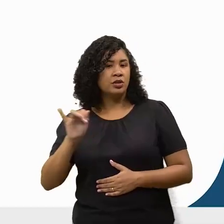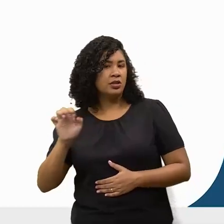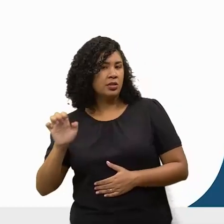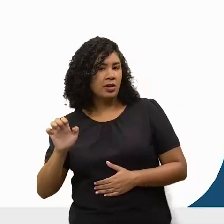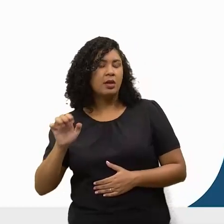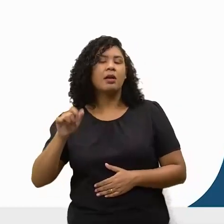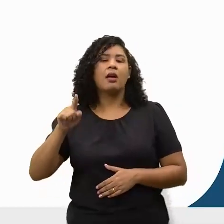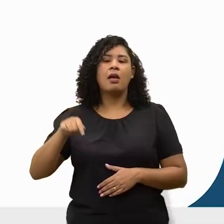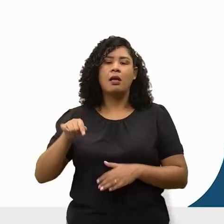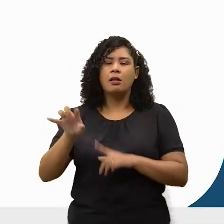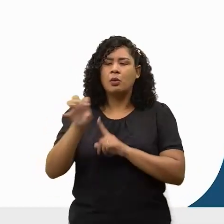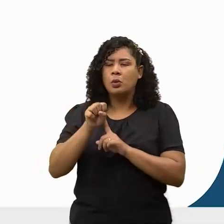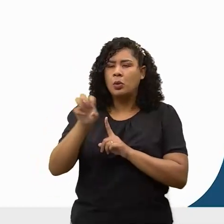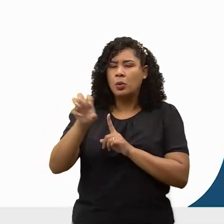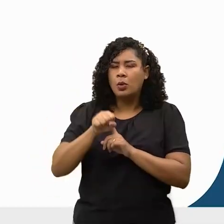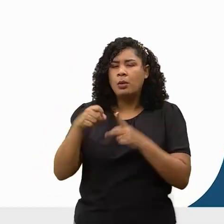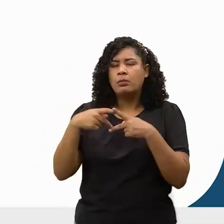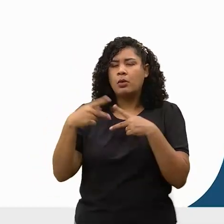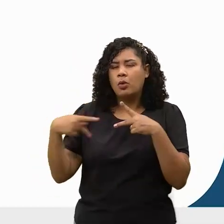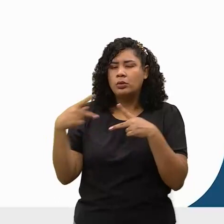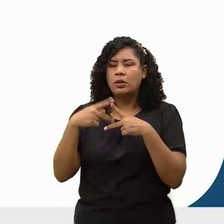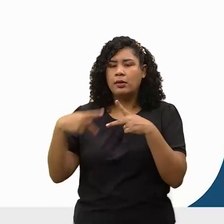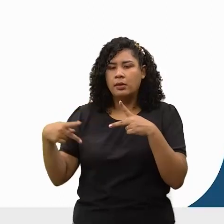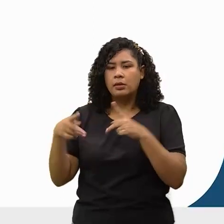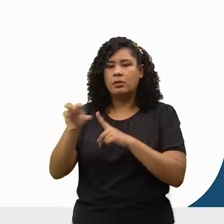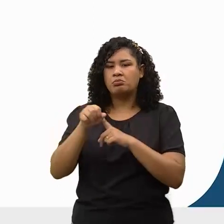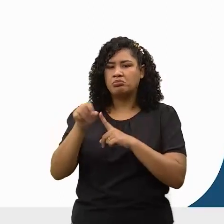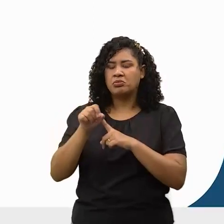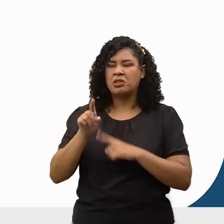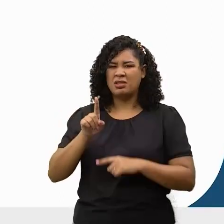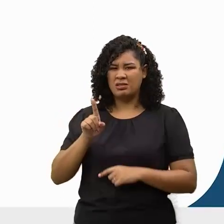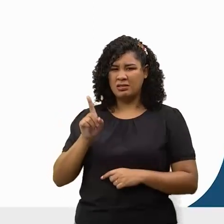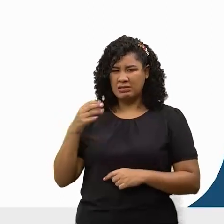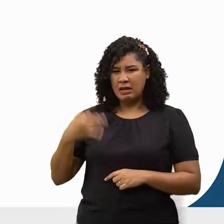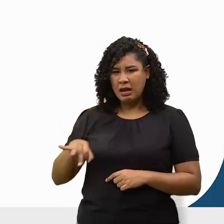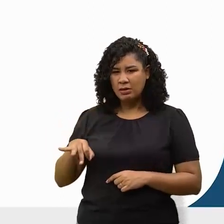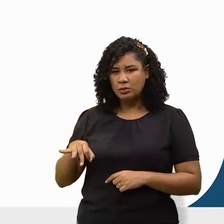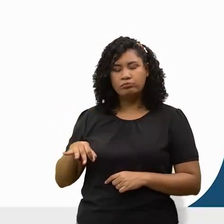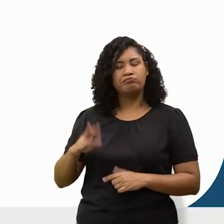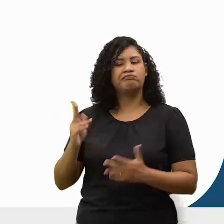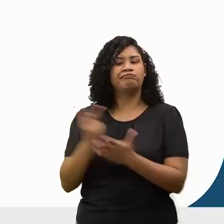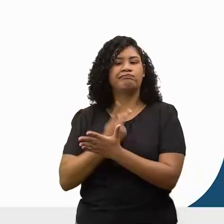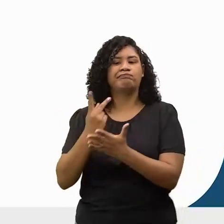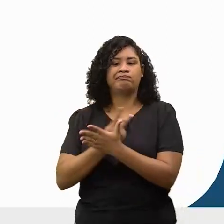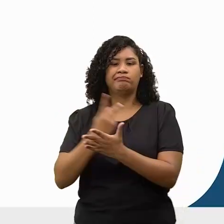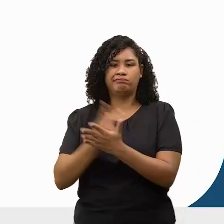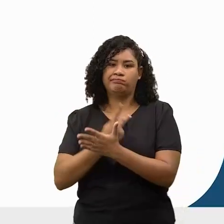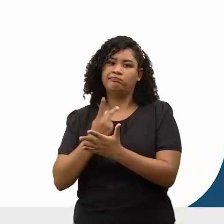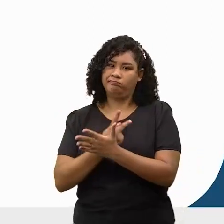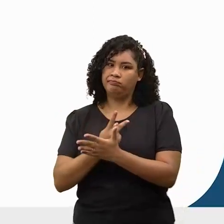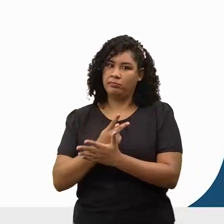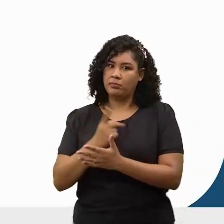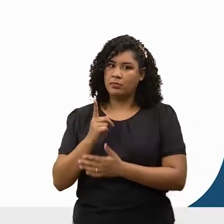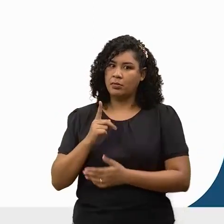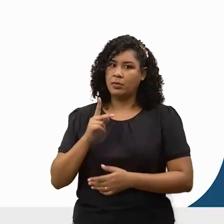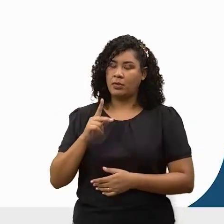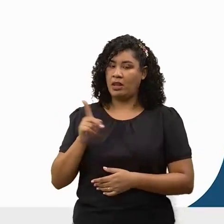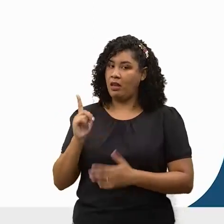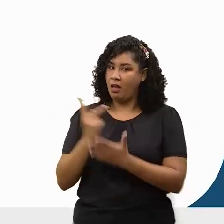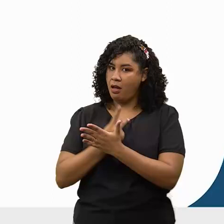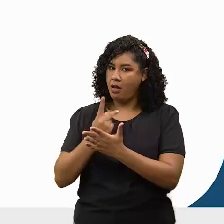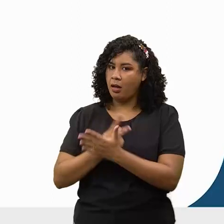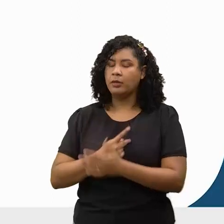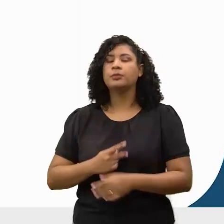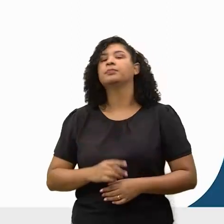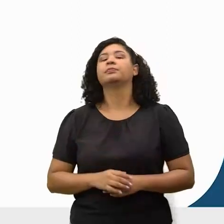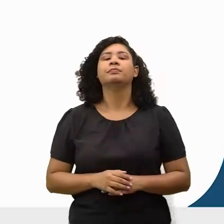a função de síntese proteica. Isso está incorreto. Quem realiza a síntese é o ribossomo. Na 2 ele